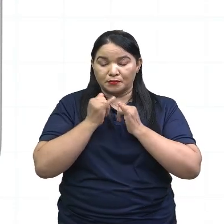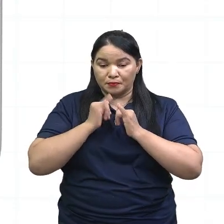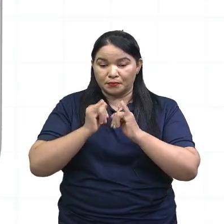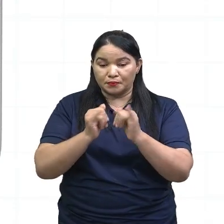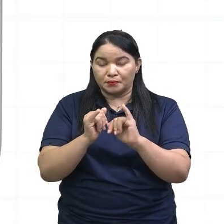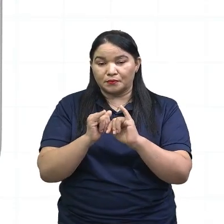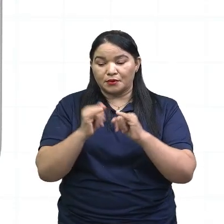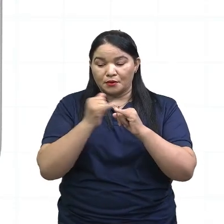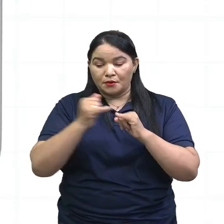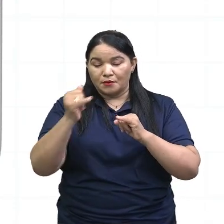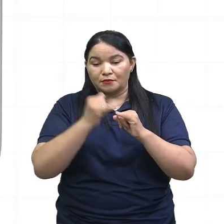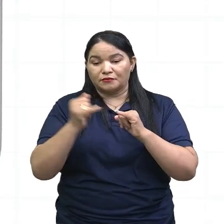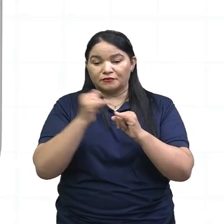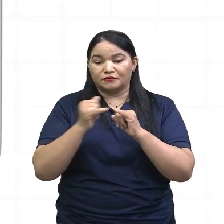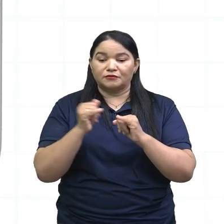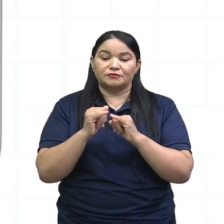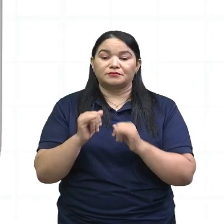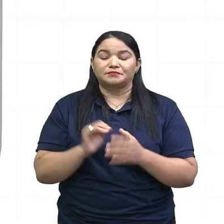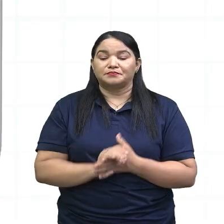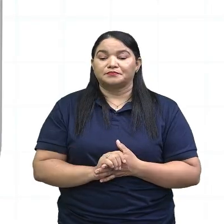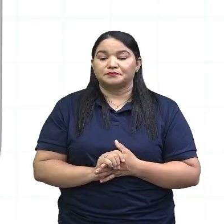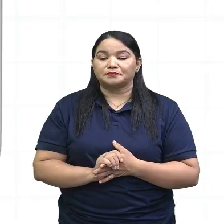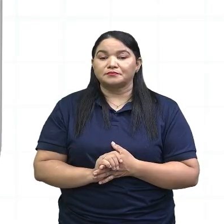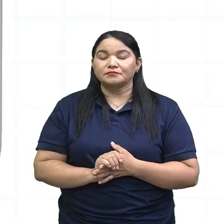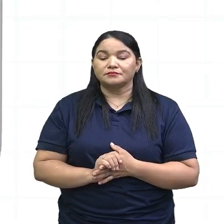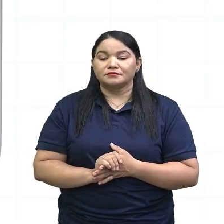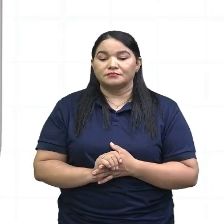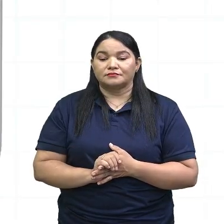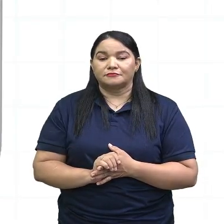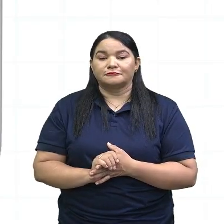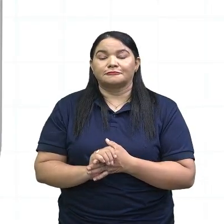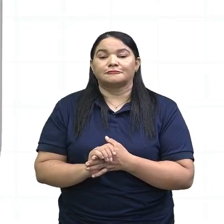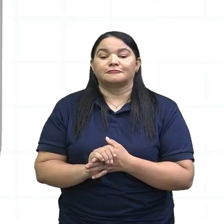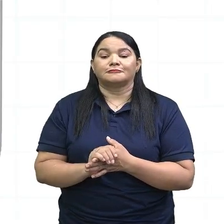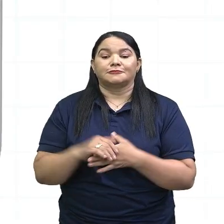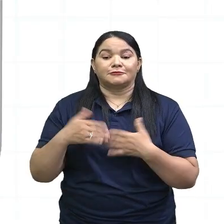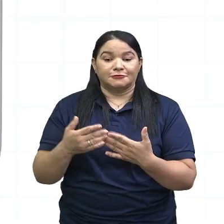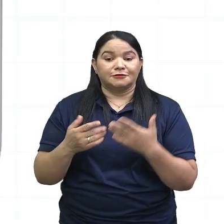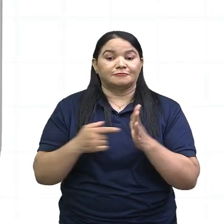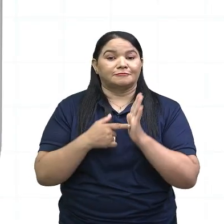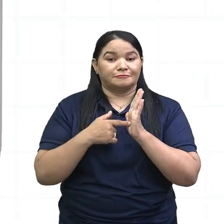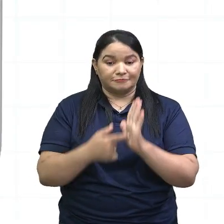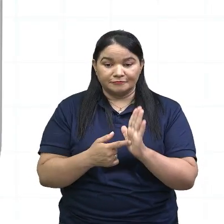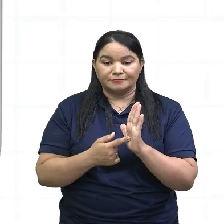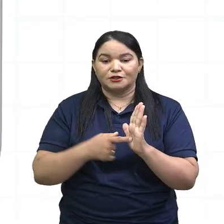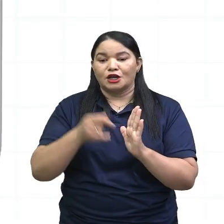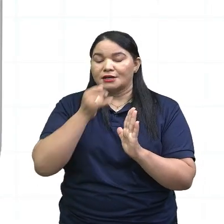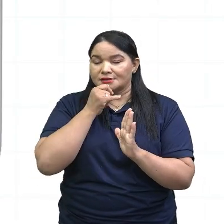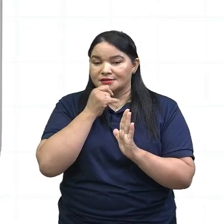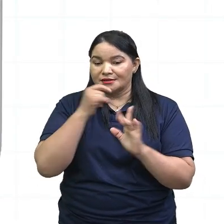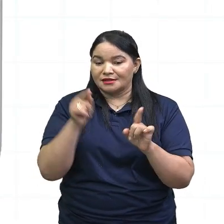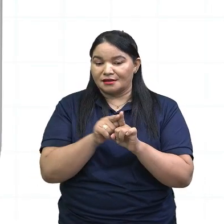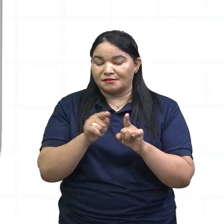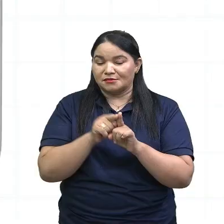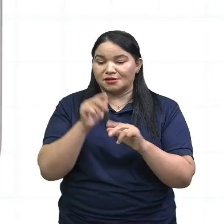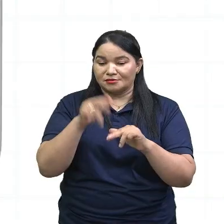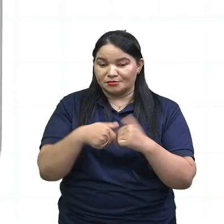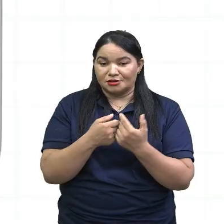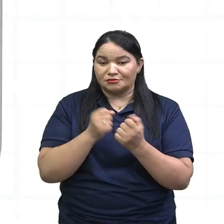fiações, tá certo? Muito bem, né? Então a gente observou aí mais um exemplo através dessa